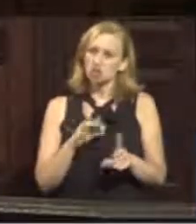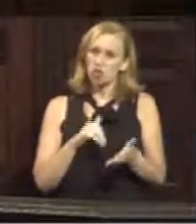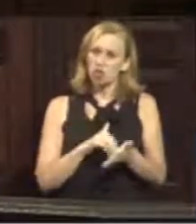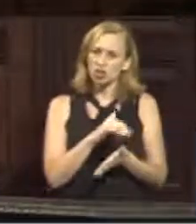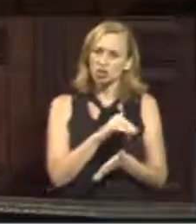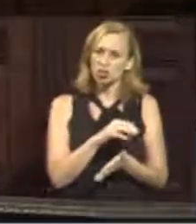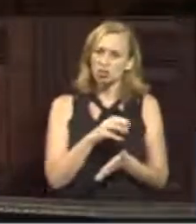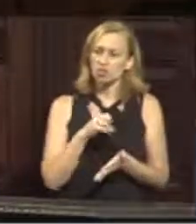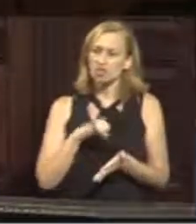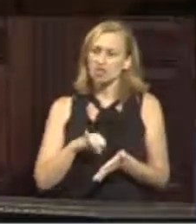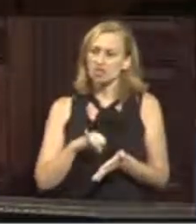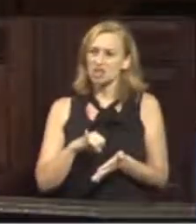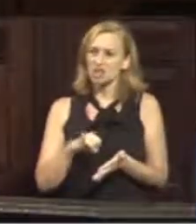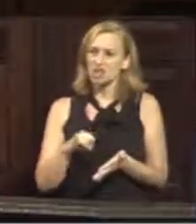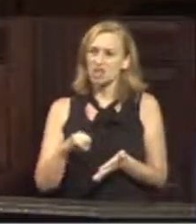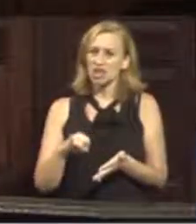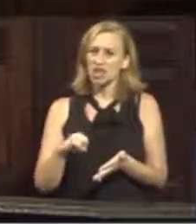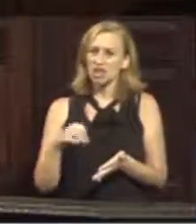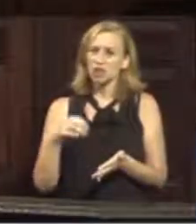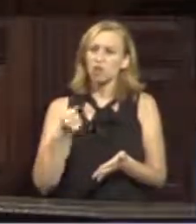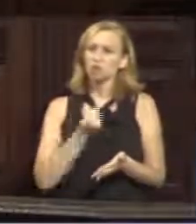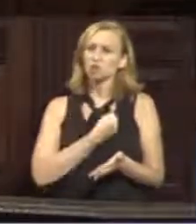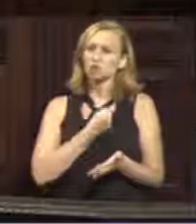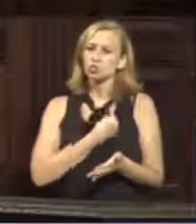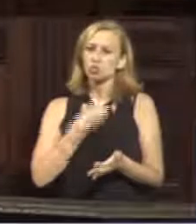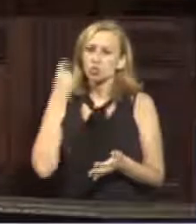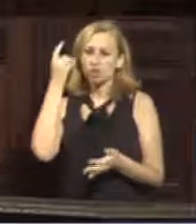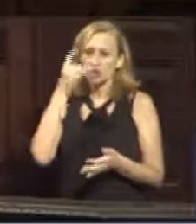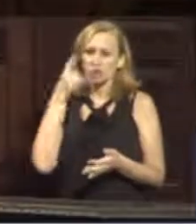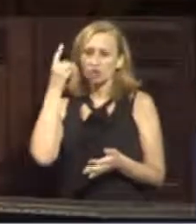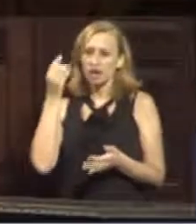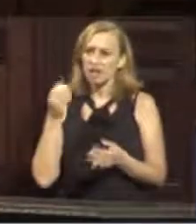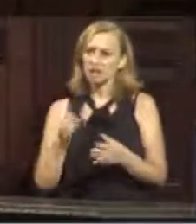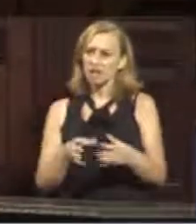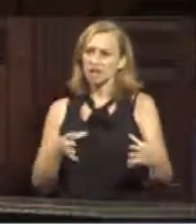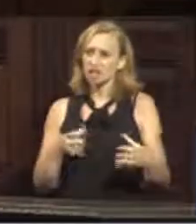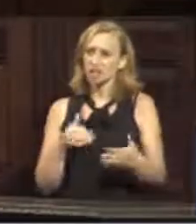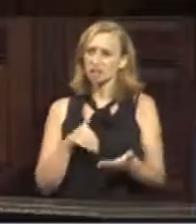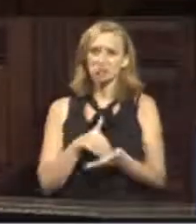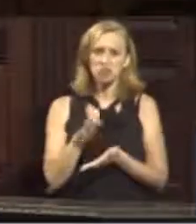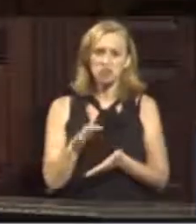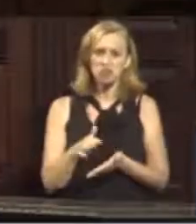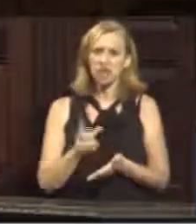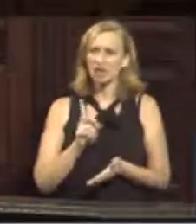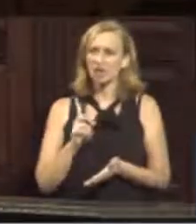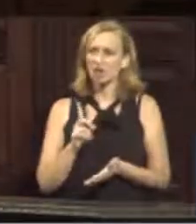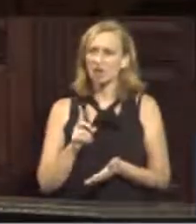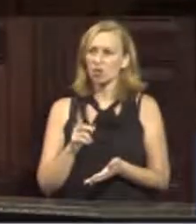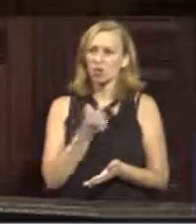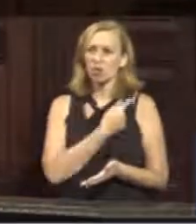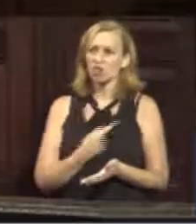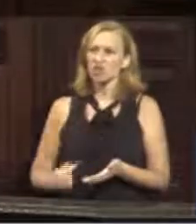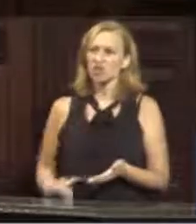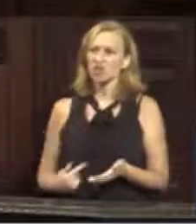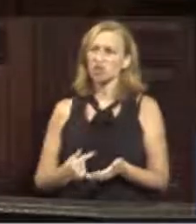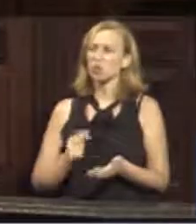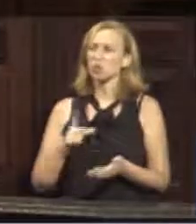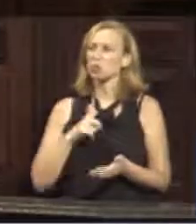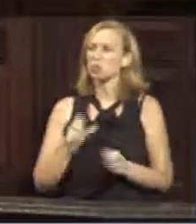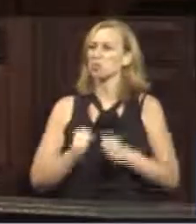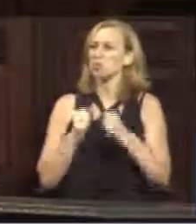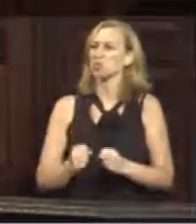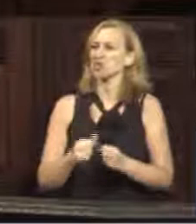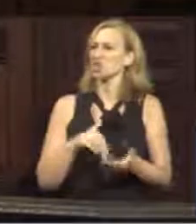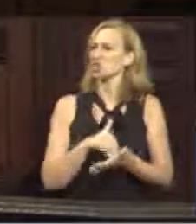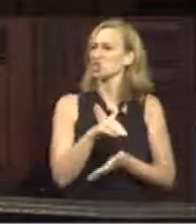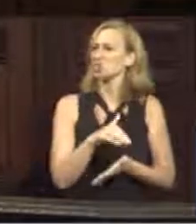e pela maioria dos parlamentares dessa casa, e não pelo governador. Governador, aliás, que